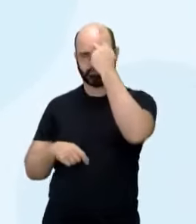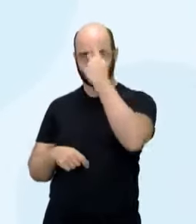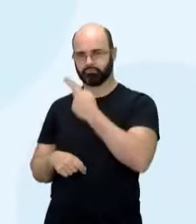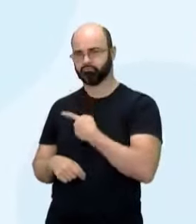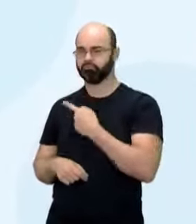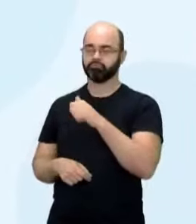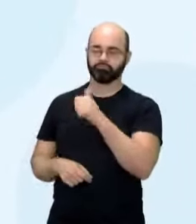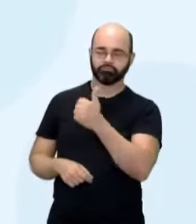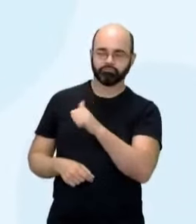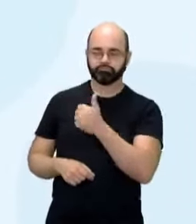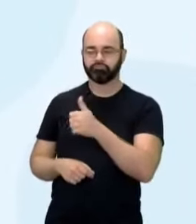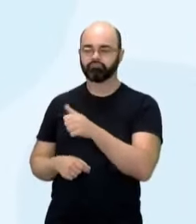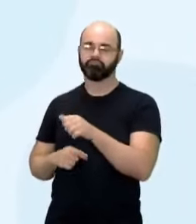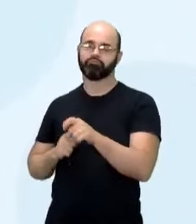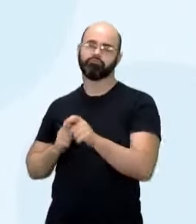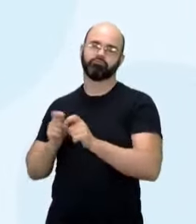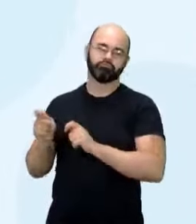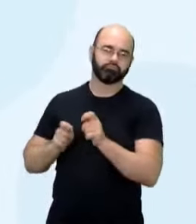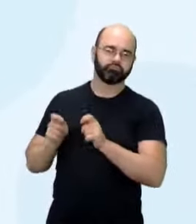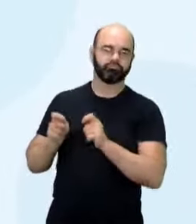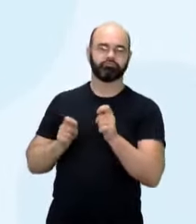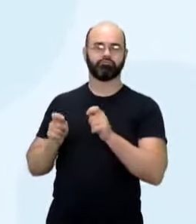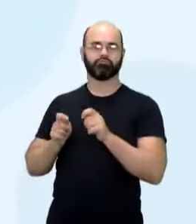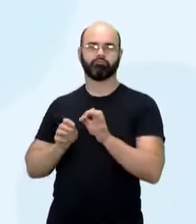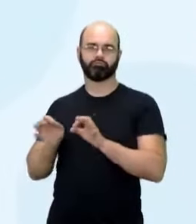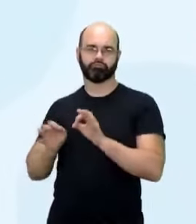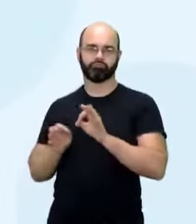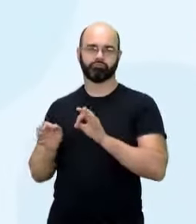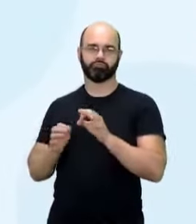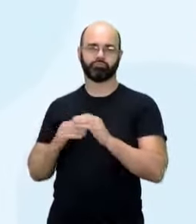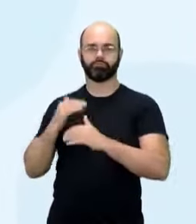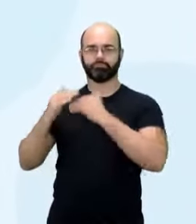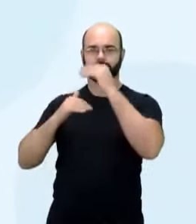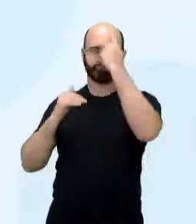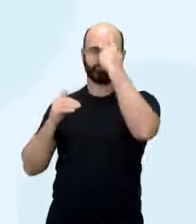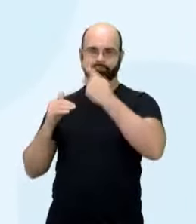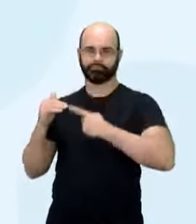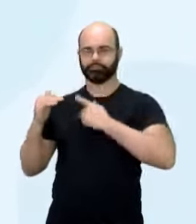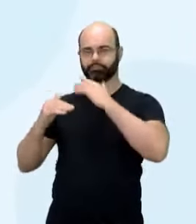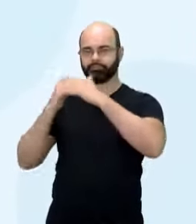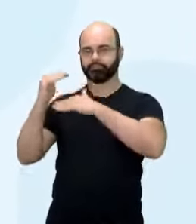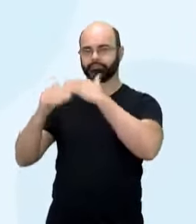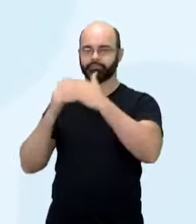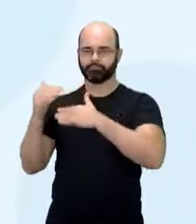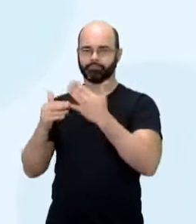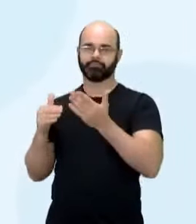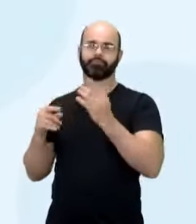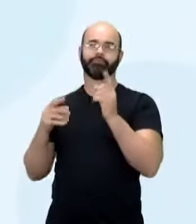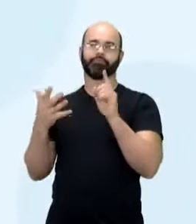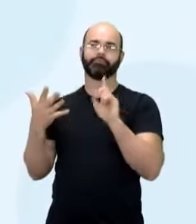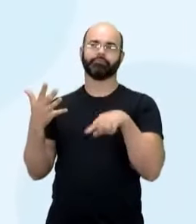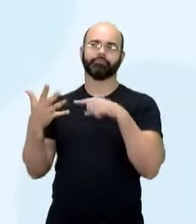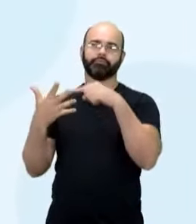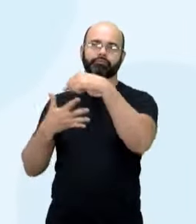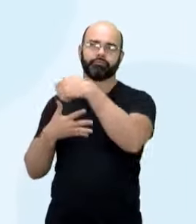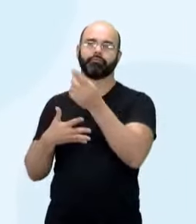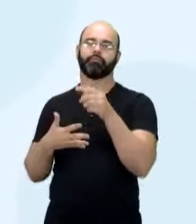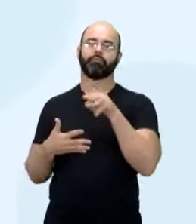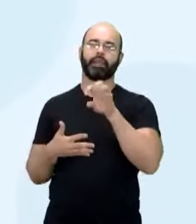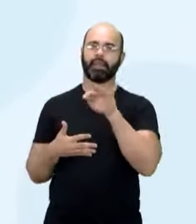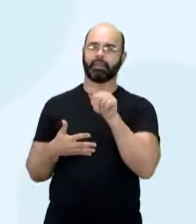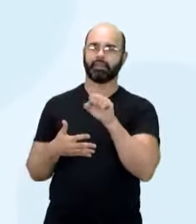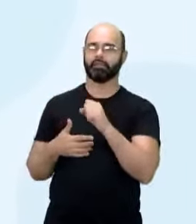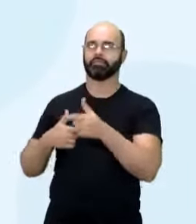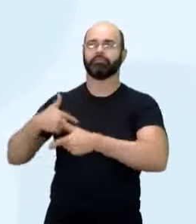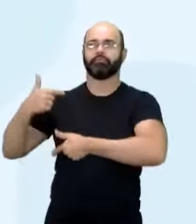sua autorregulação, preencher o seu plano de desenvolvimento pessoal, que é traçar metas, fazer ações